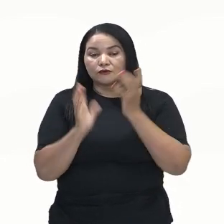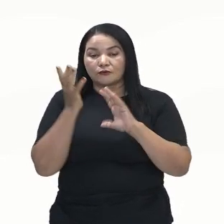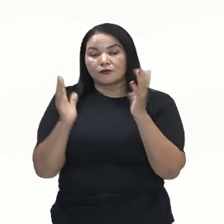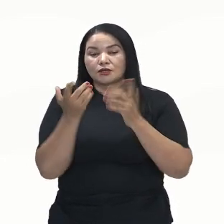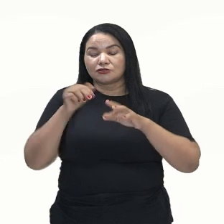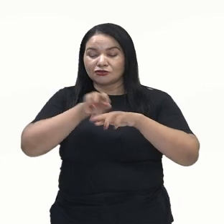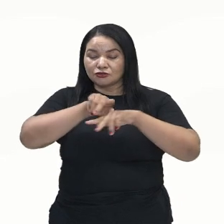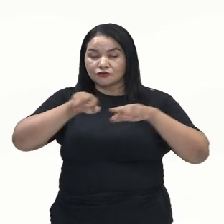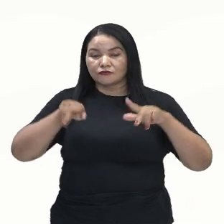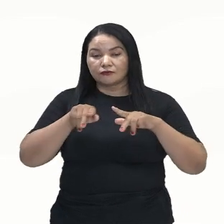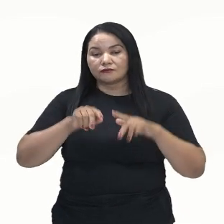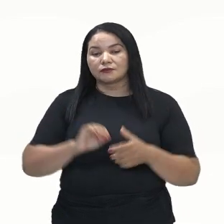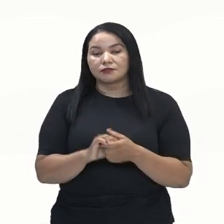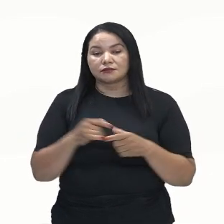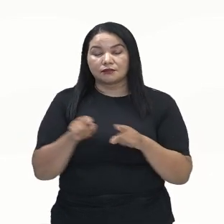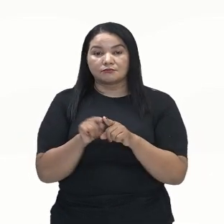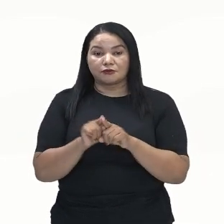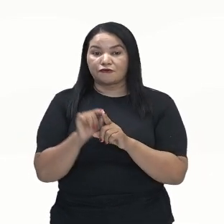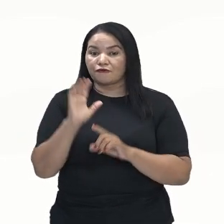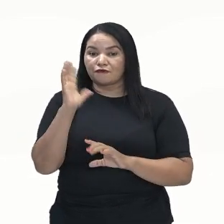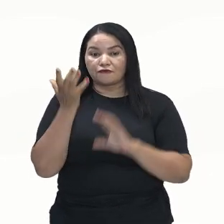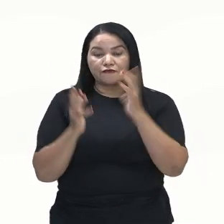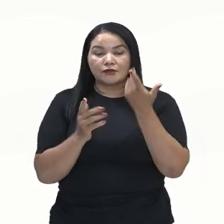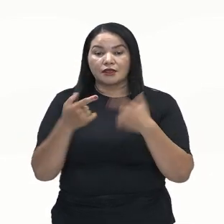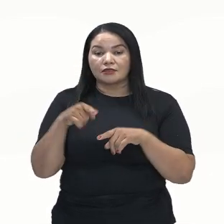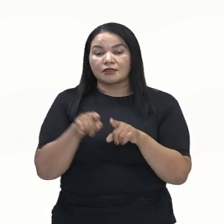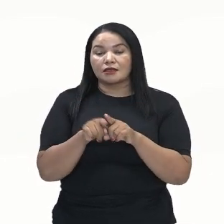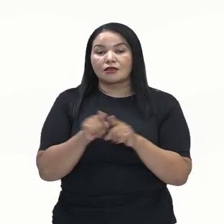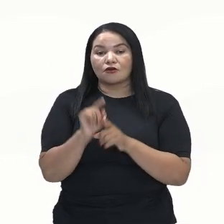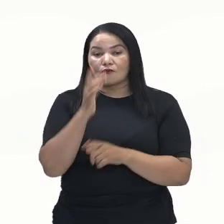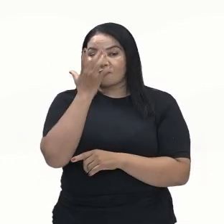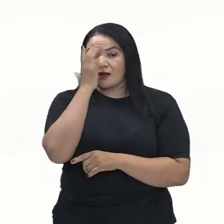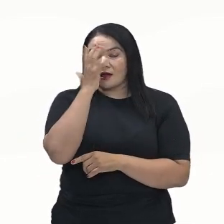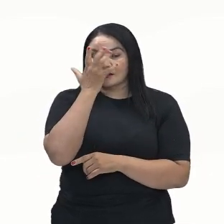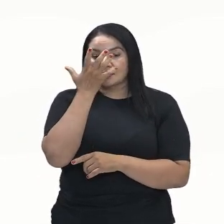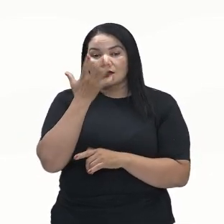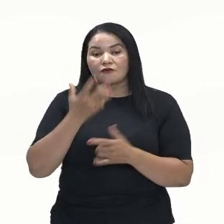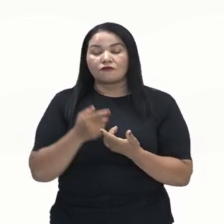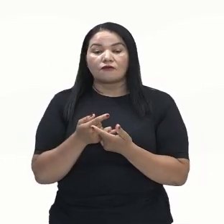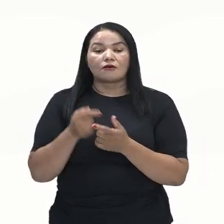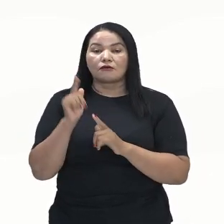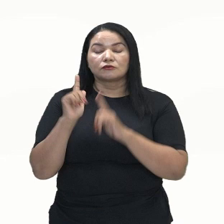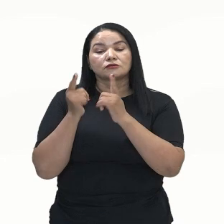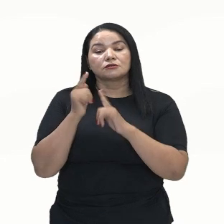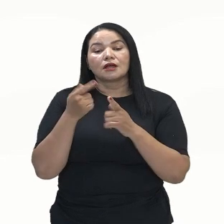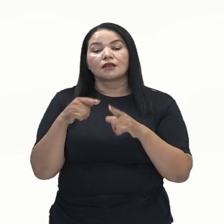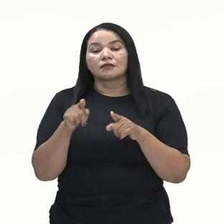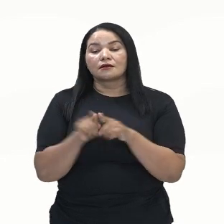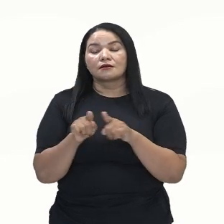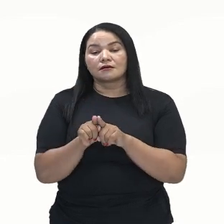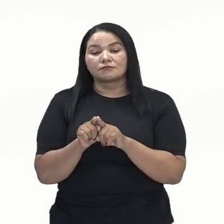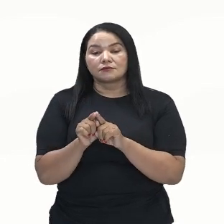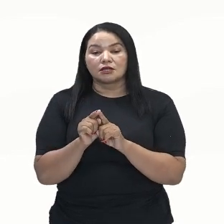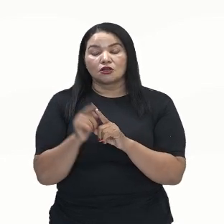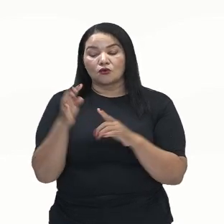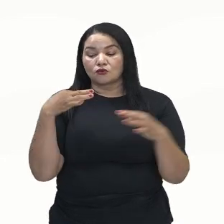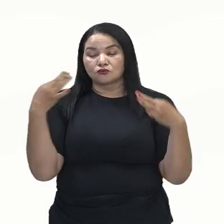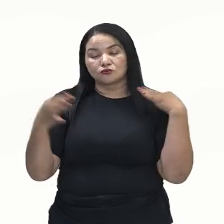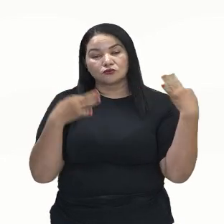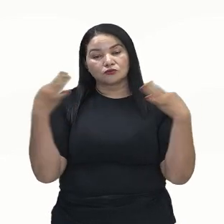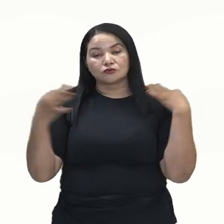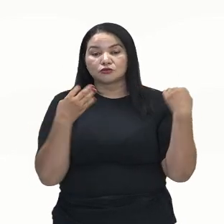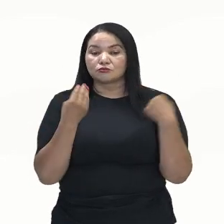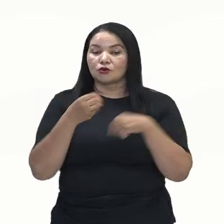tem várias festas, temos o carnaval, que contribui bastante para o turismo no Brasil.